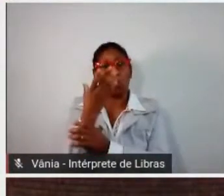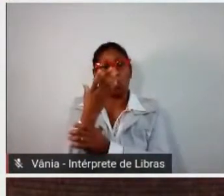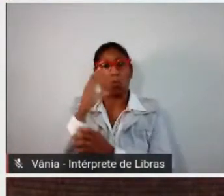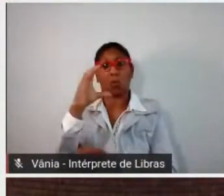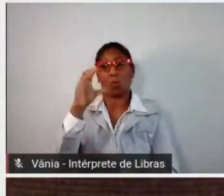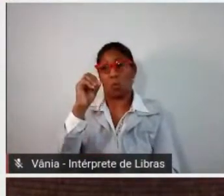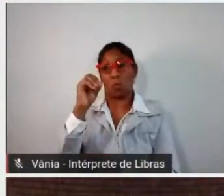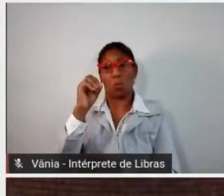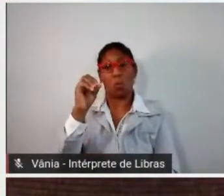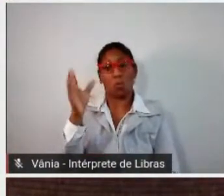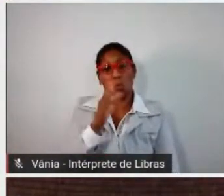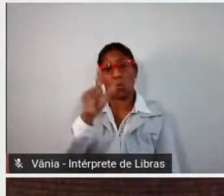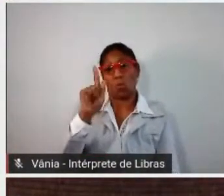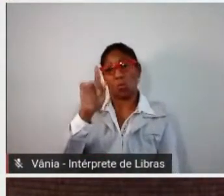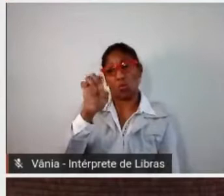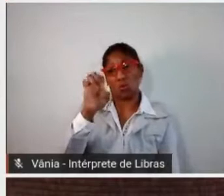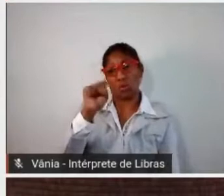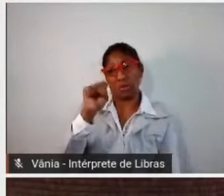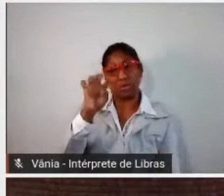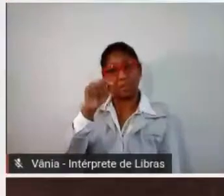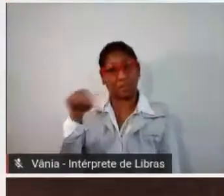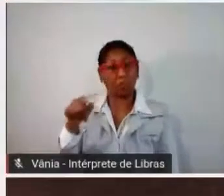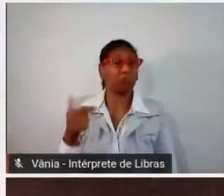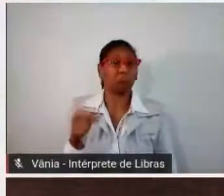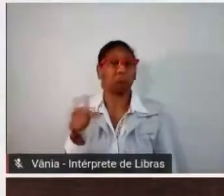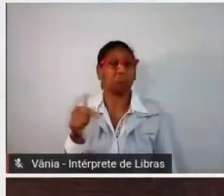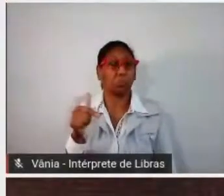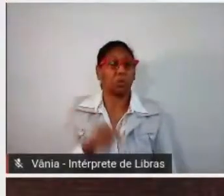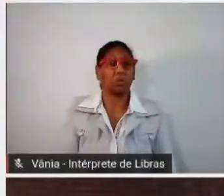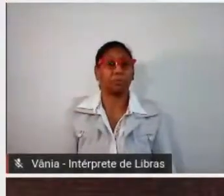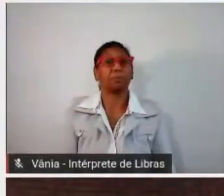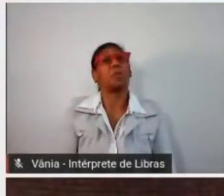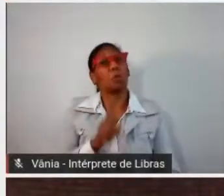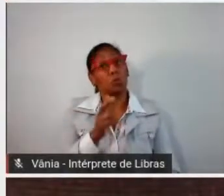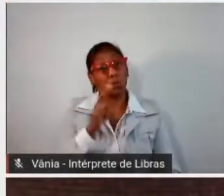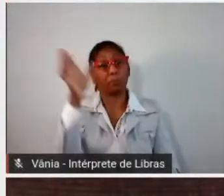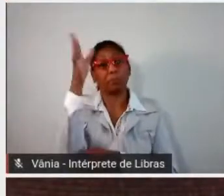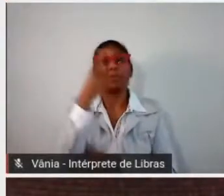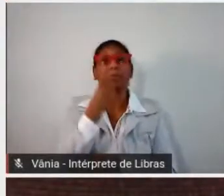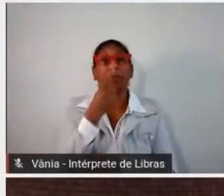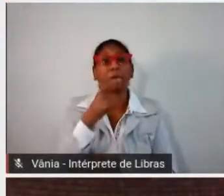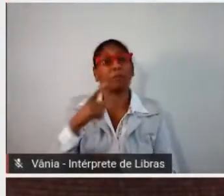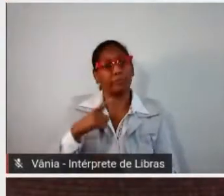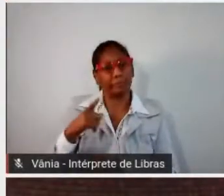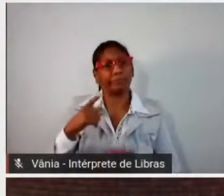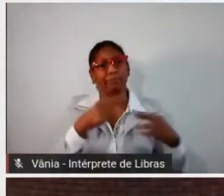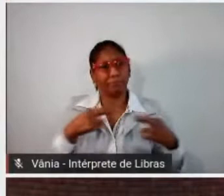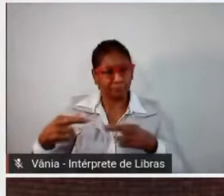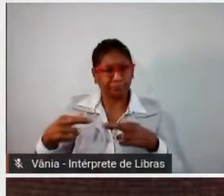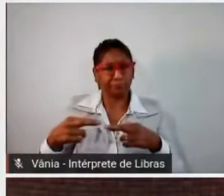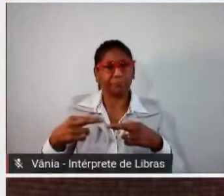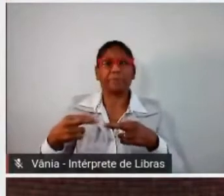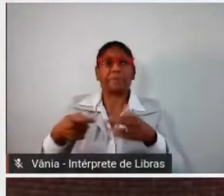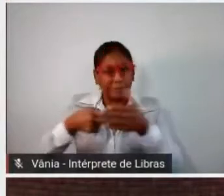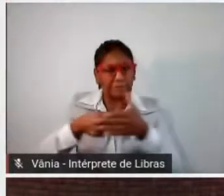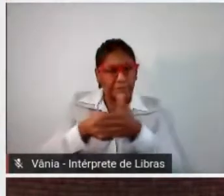gente olhou com atenção para esta região. Mantivemos na bandeira vermelha regiões que apresentaram recursos e que ficam